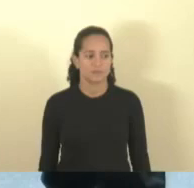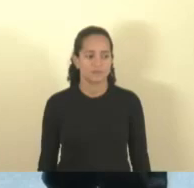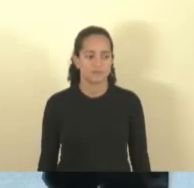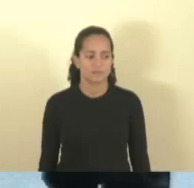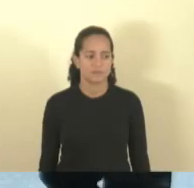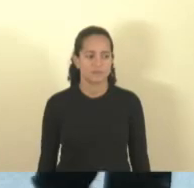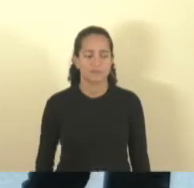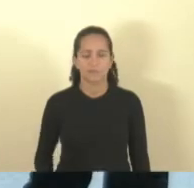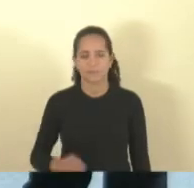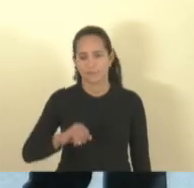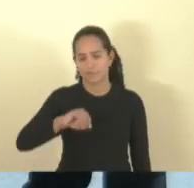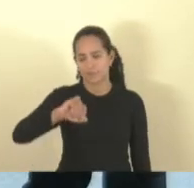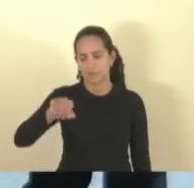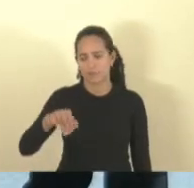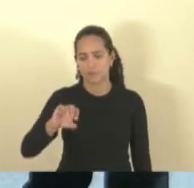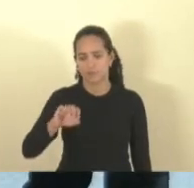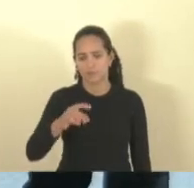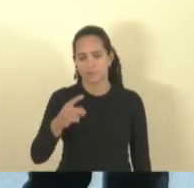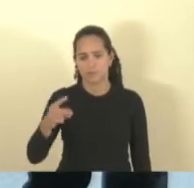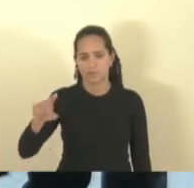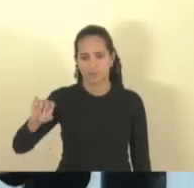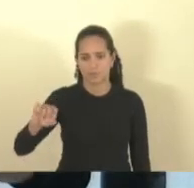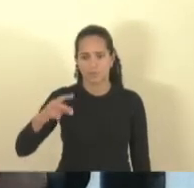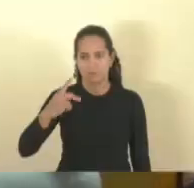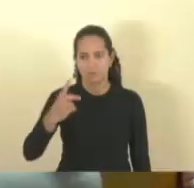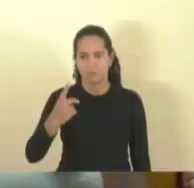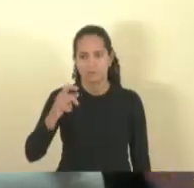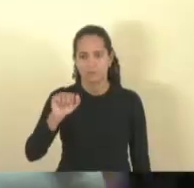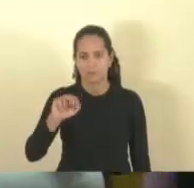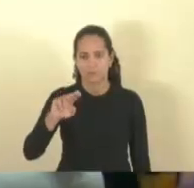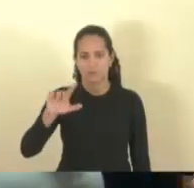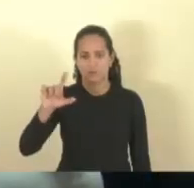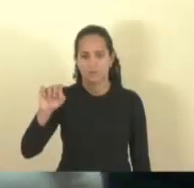João Paulo Melo Teixeira.